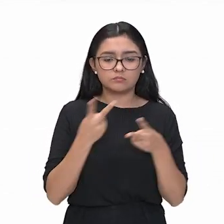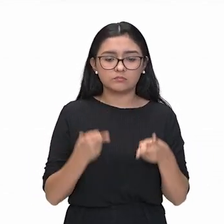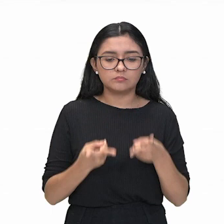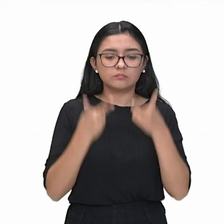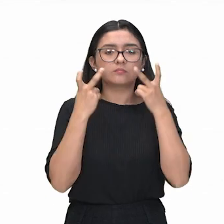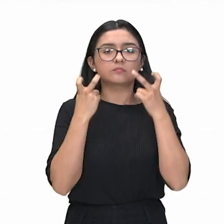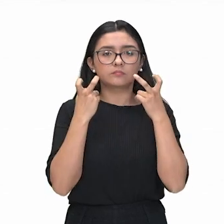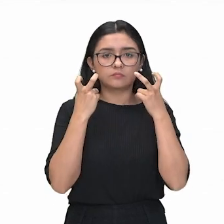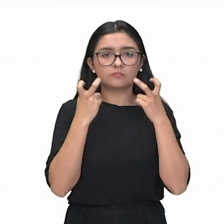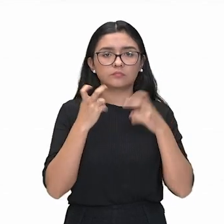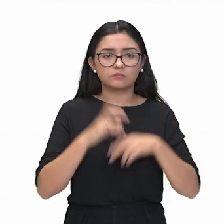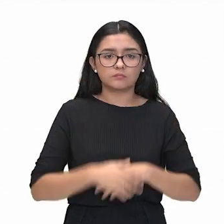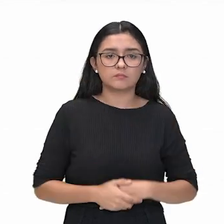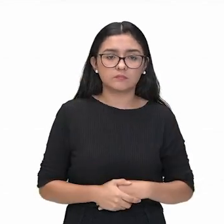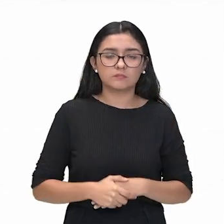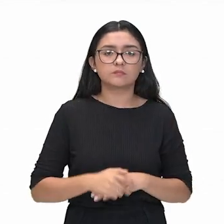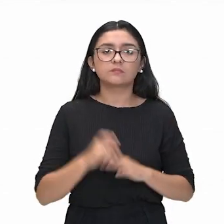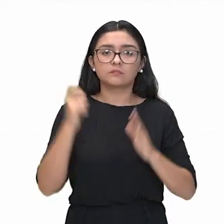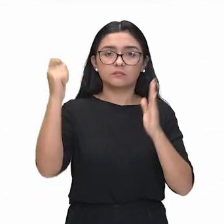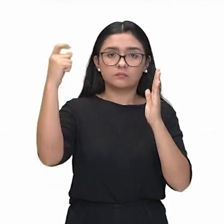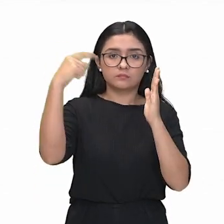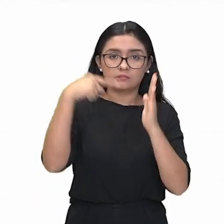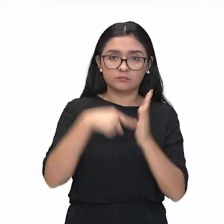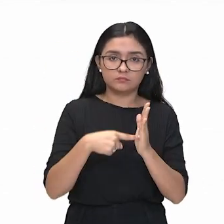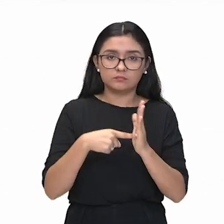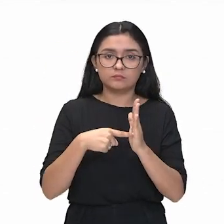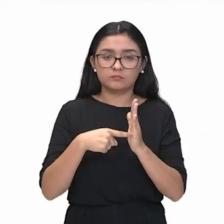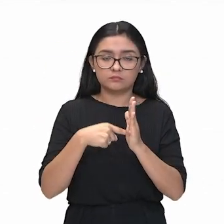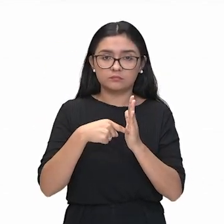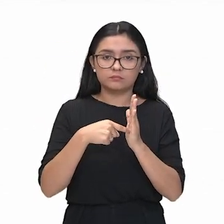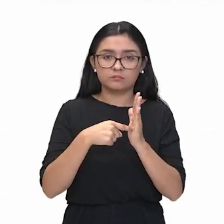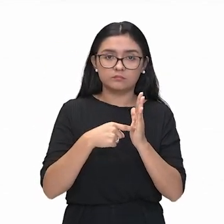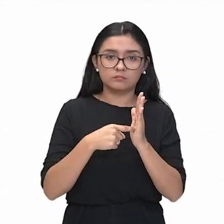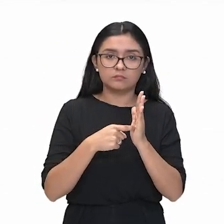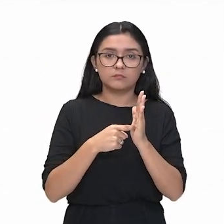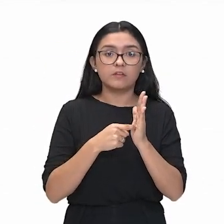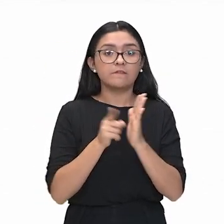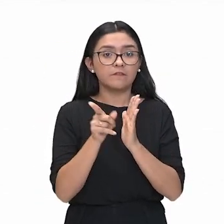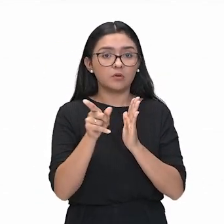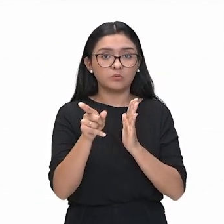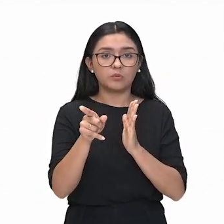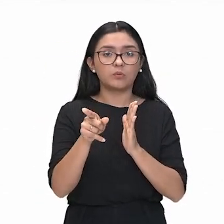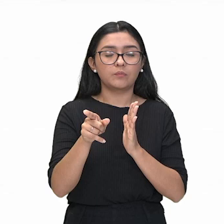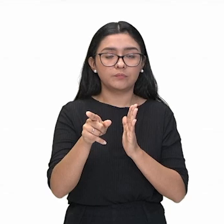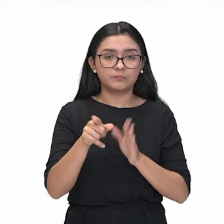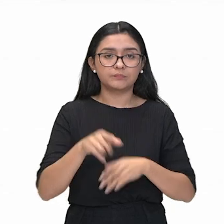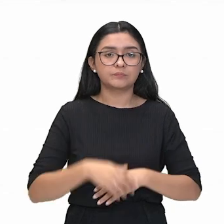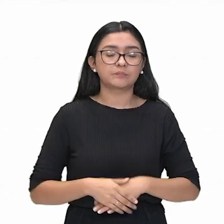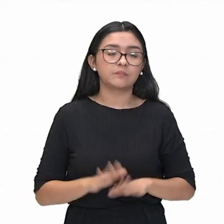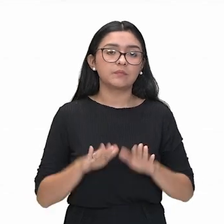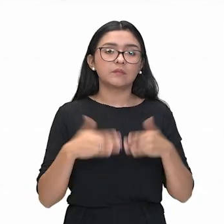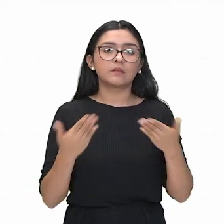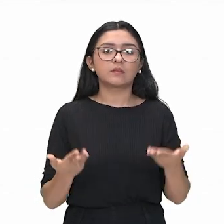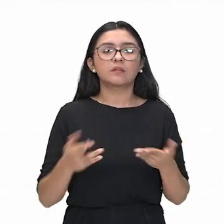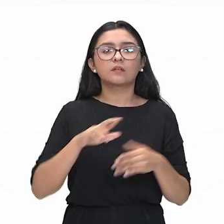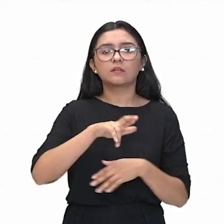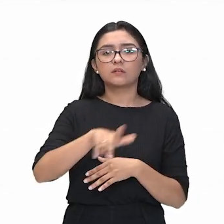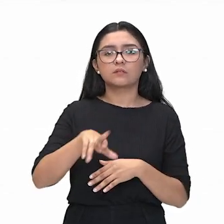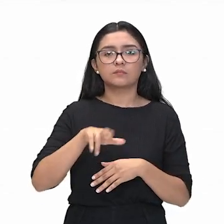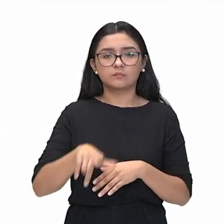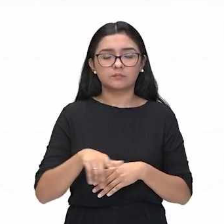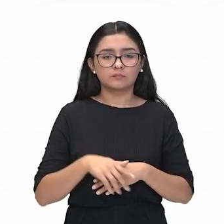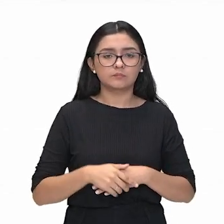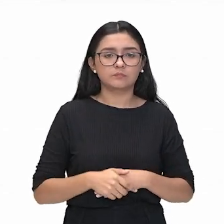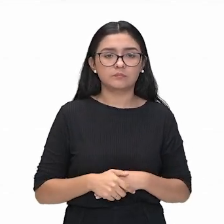de luz que estava no ar, bateu na água e voltou para o ar. Portanto, ele não mudou de meio de